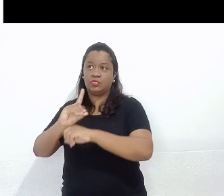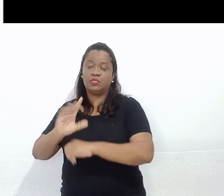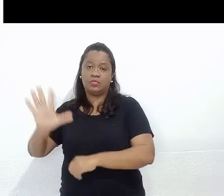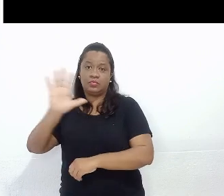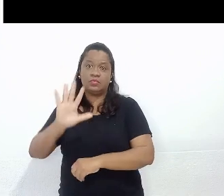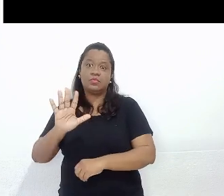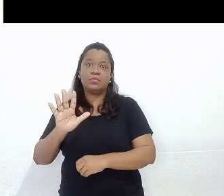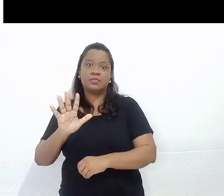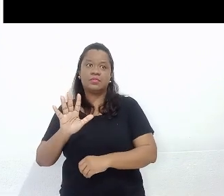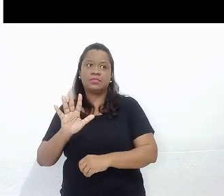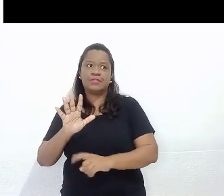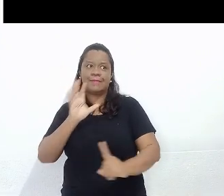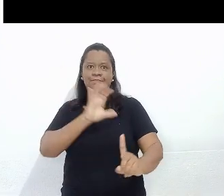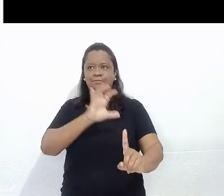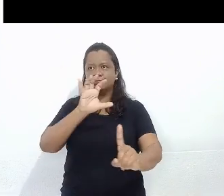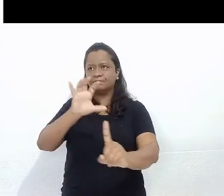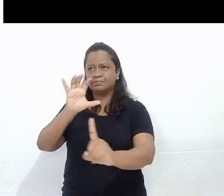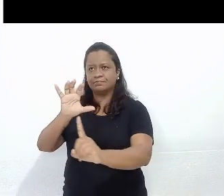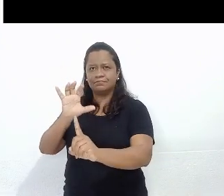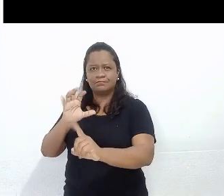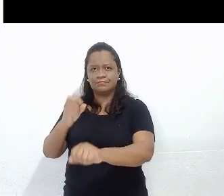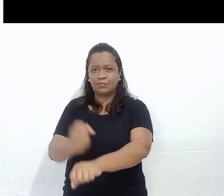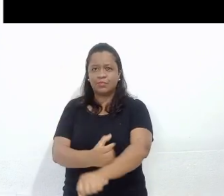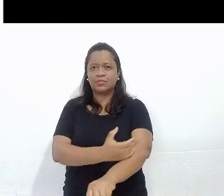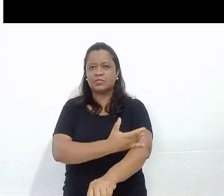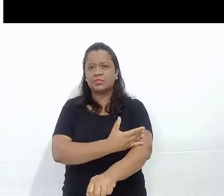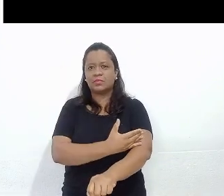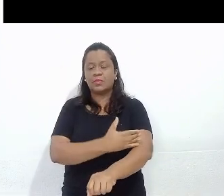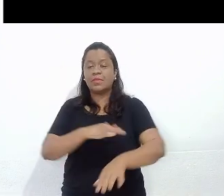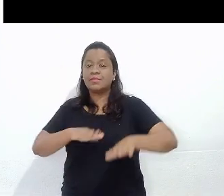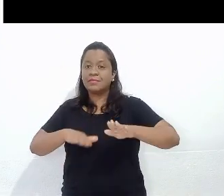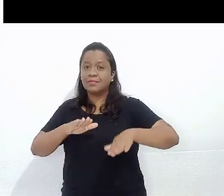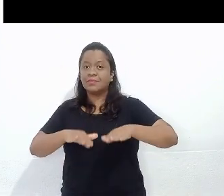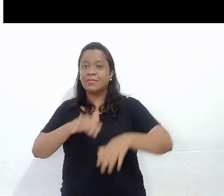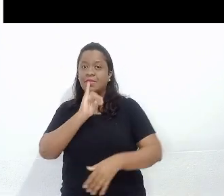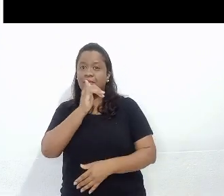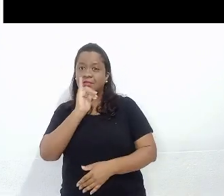emoção para o espectador, né? De acordo com a narrativa que você